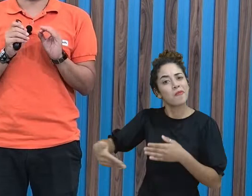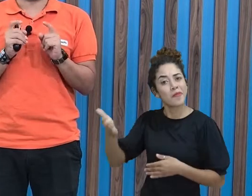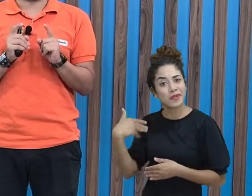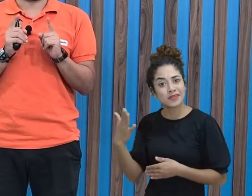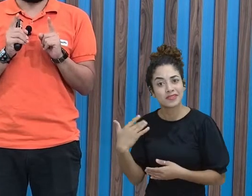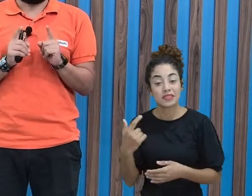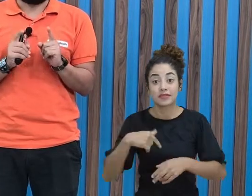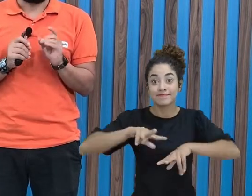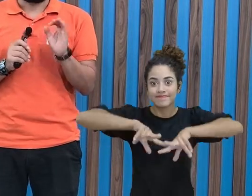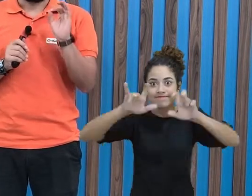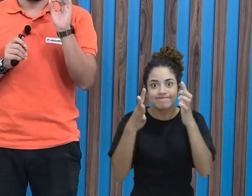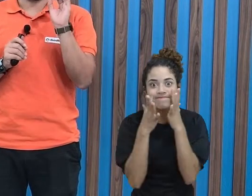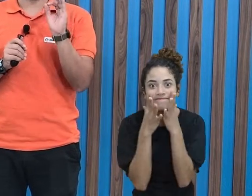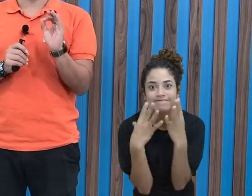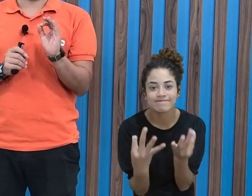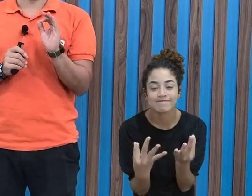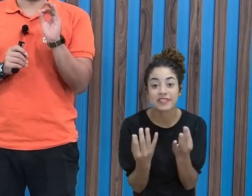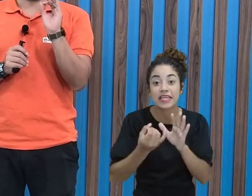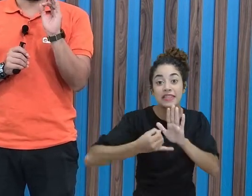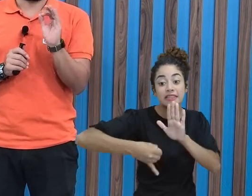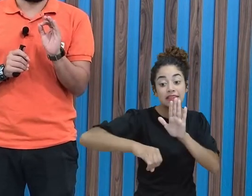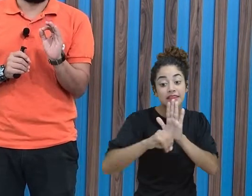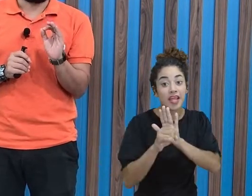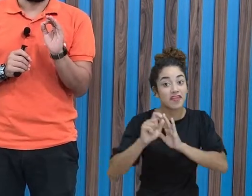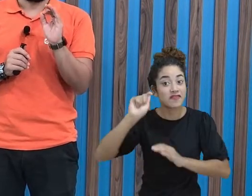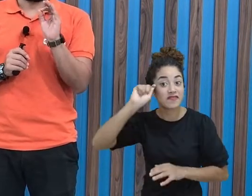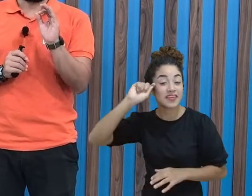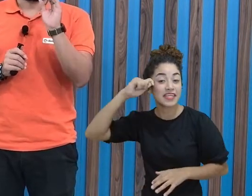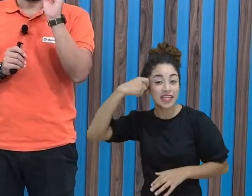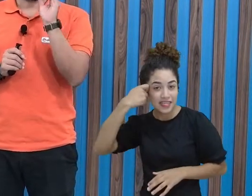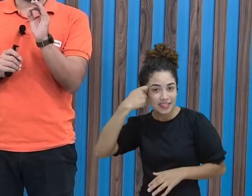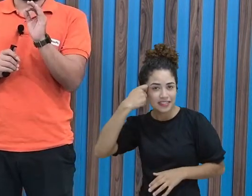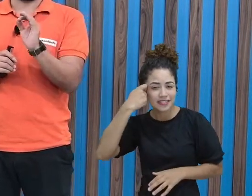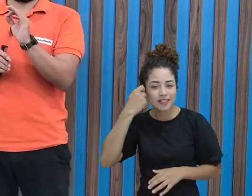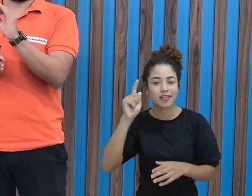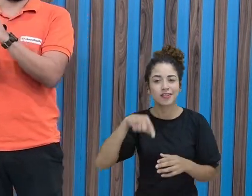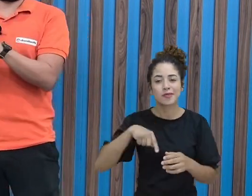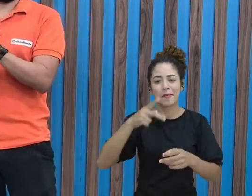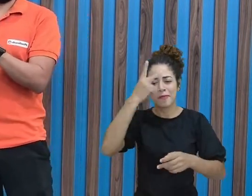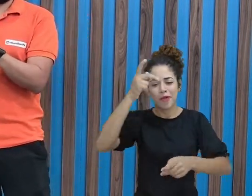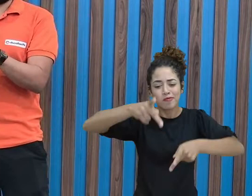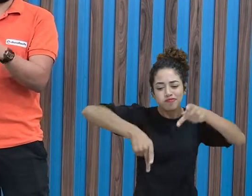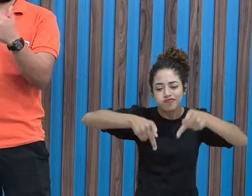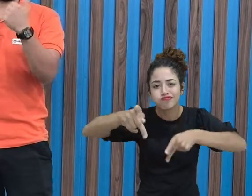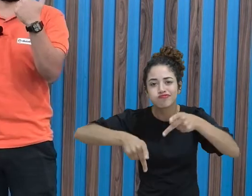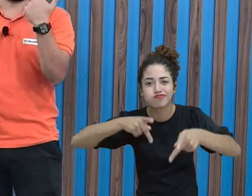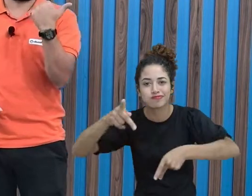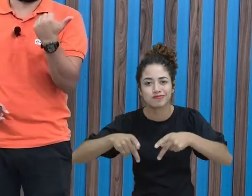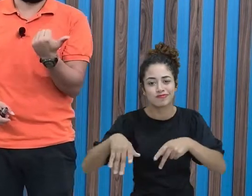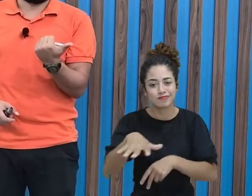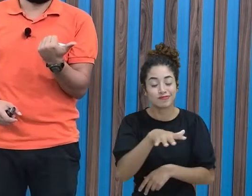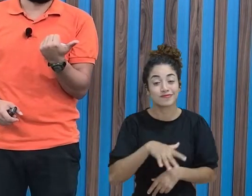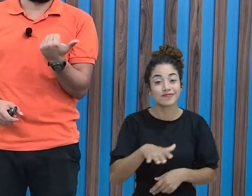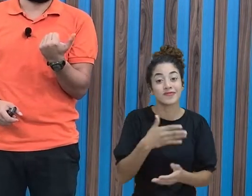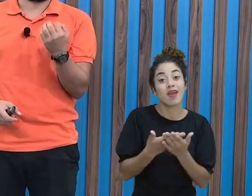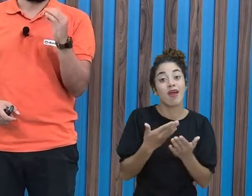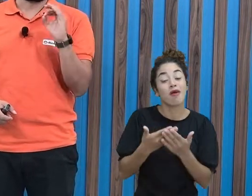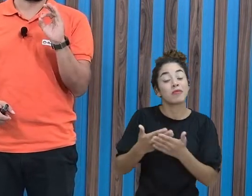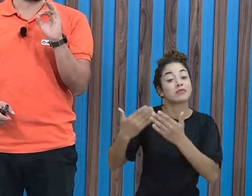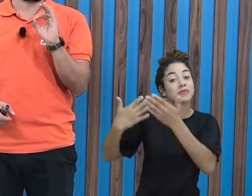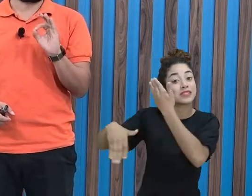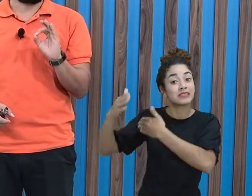aqui ao título da aula: Identidade Africana e Demografia. Na aula passada a gente trabalhou